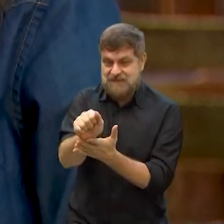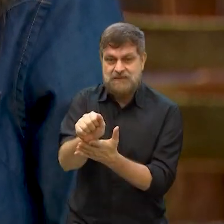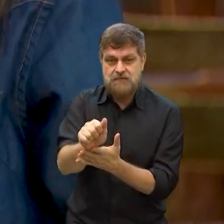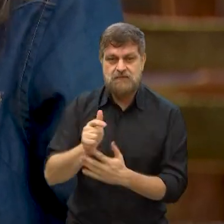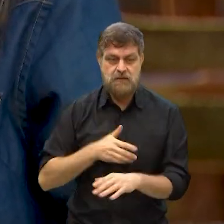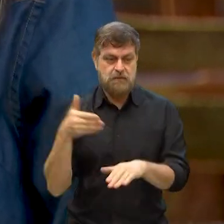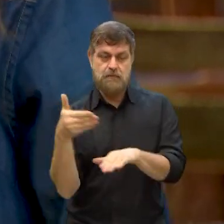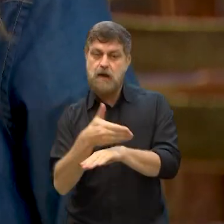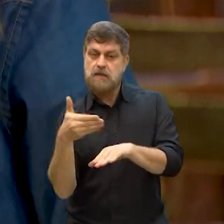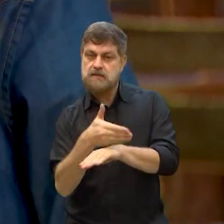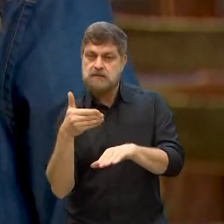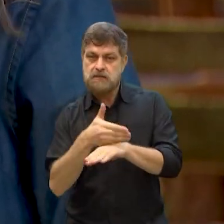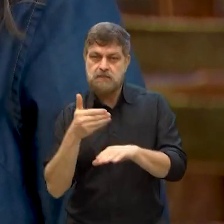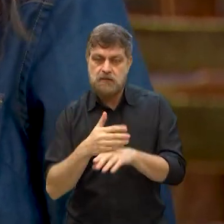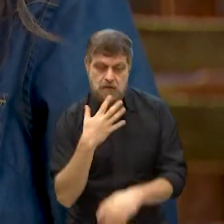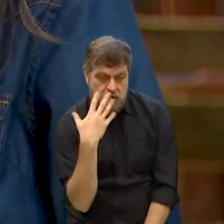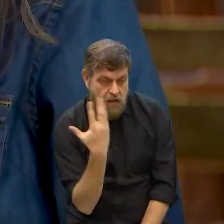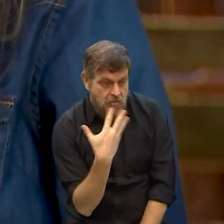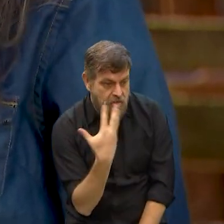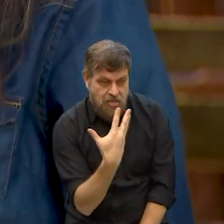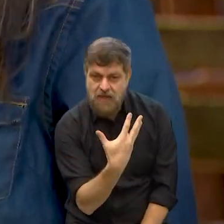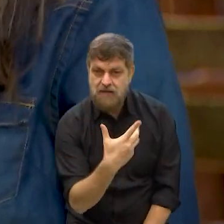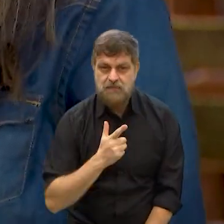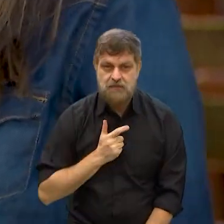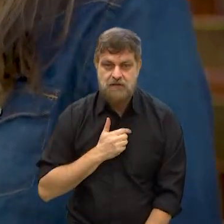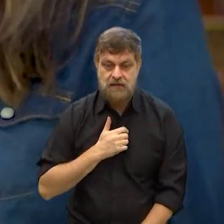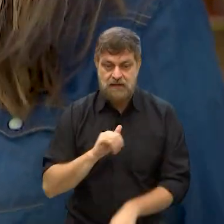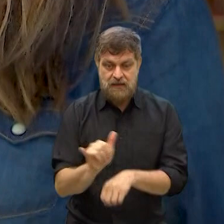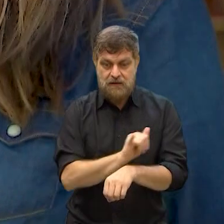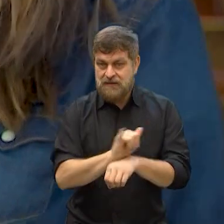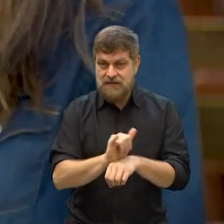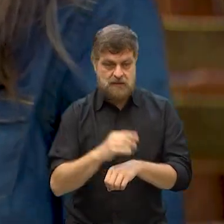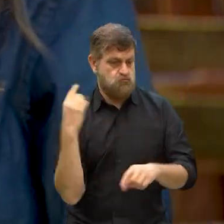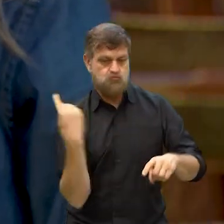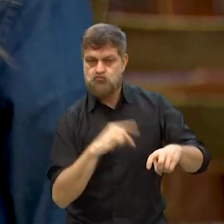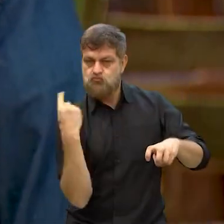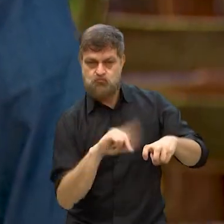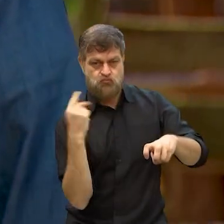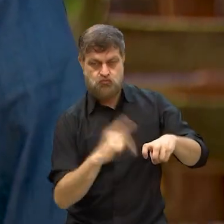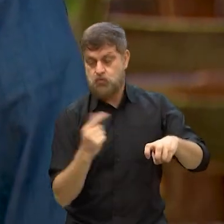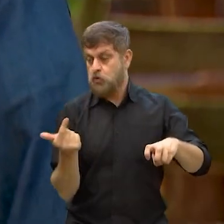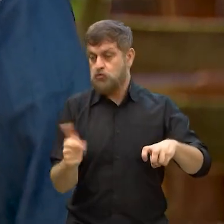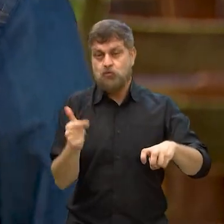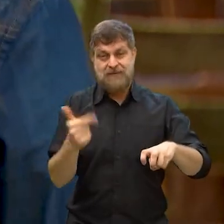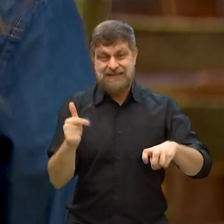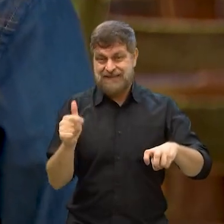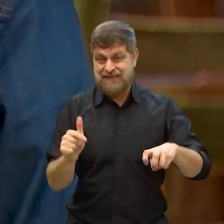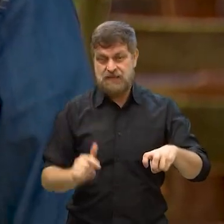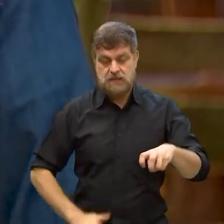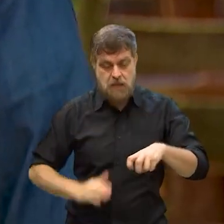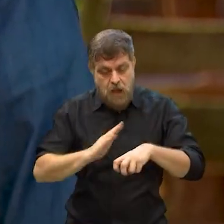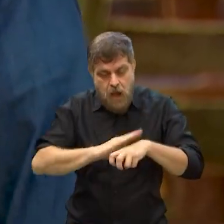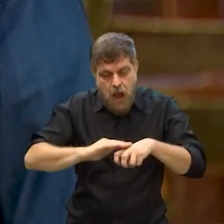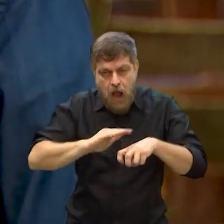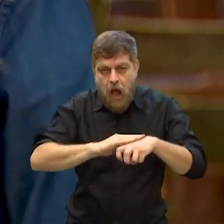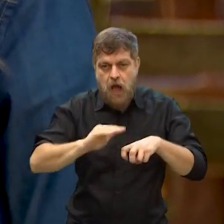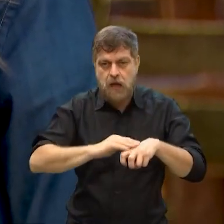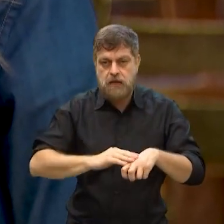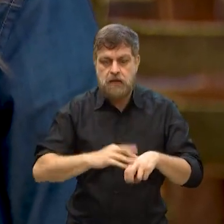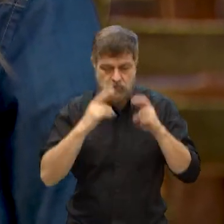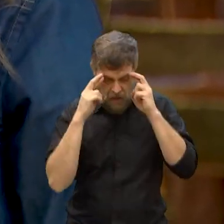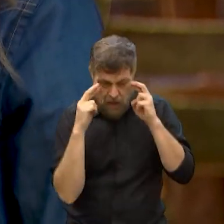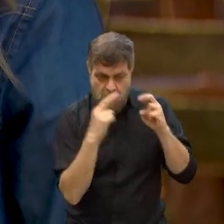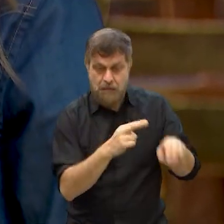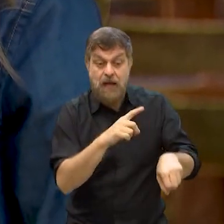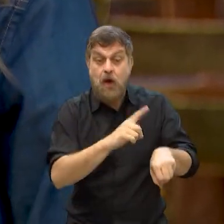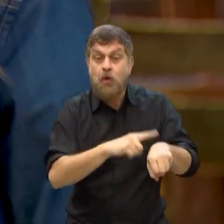inscrita. É, a primeira inscrita. E participei e aí me encantei, né, que é uma técnica que no judia do animal,